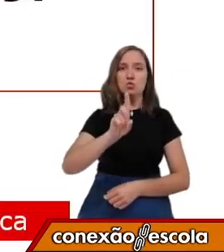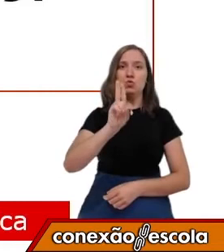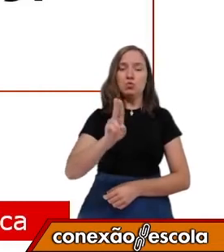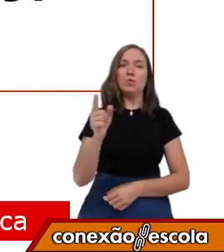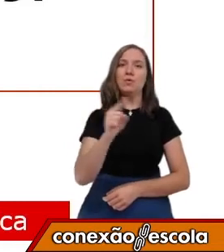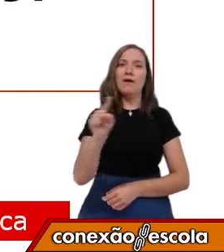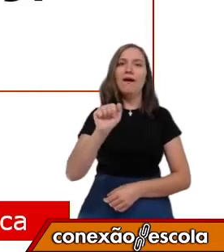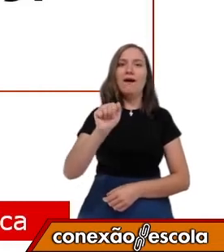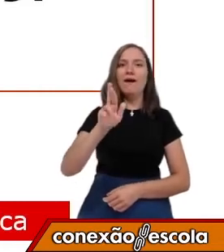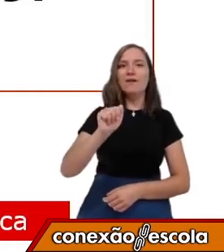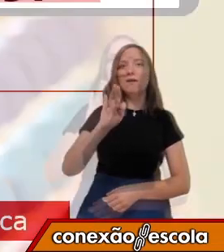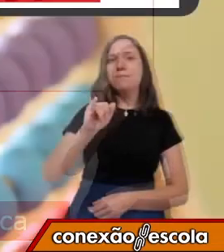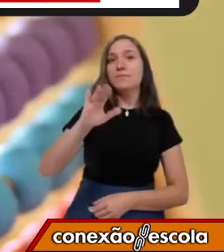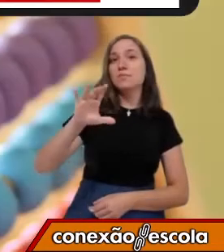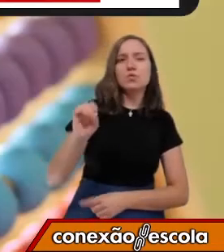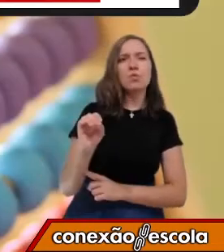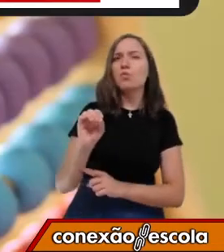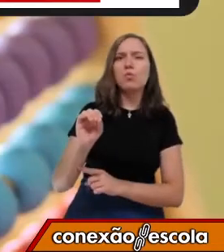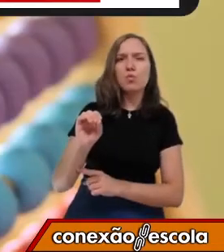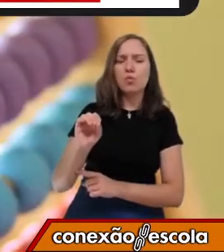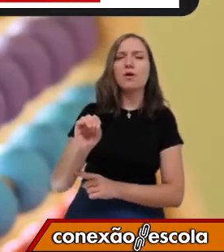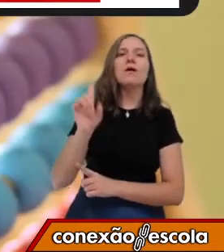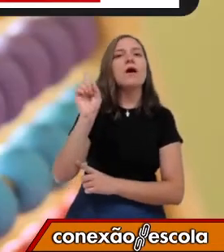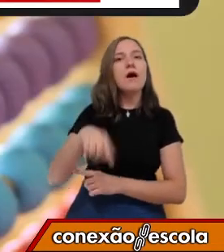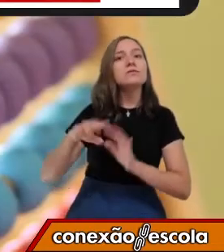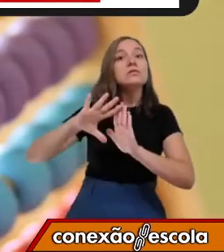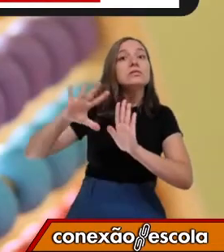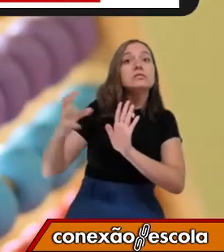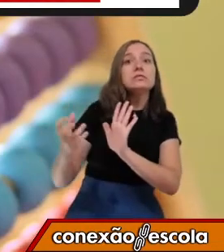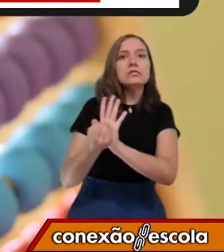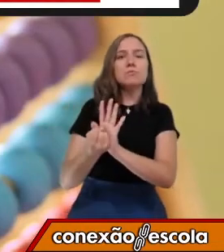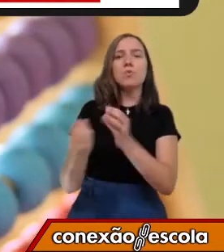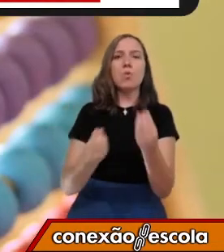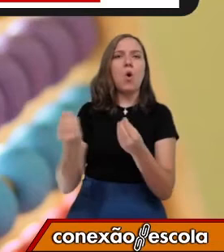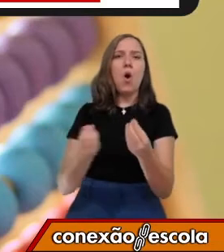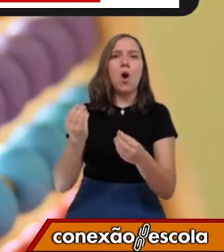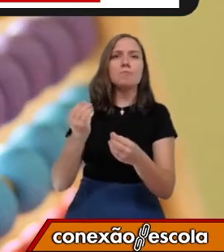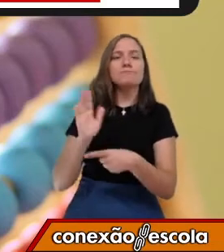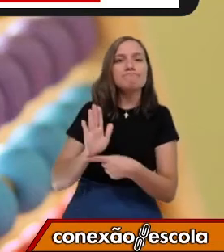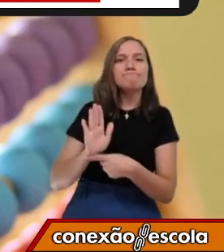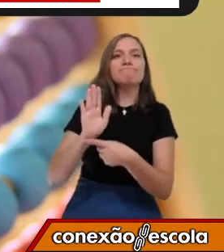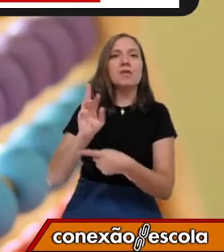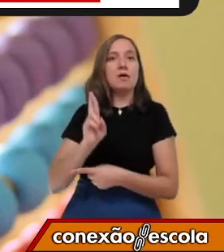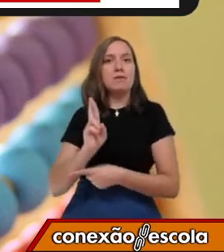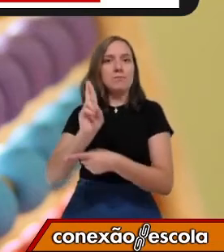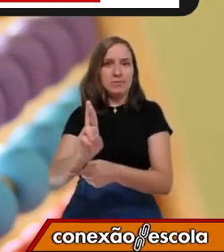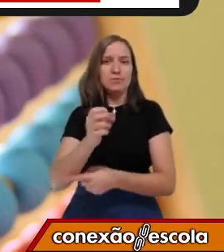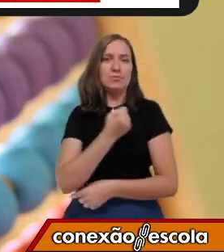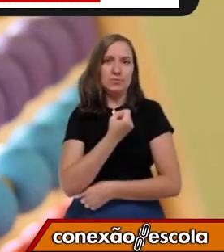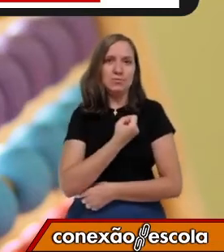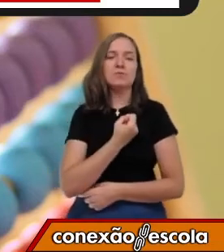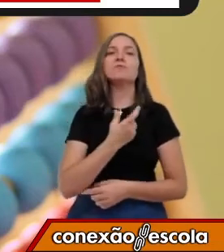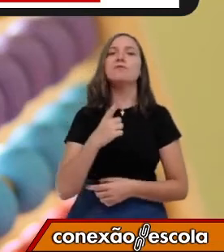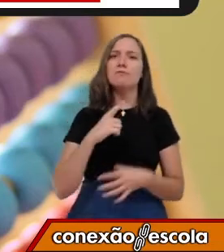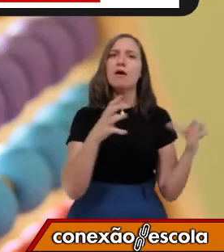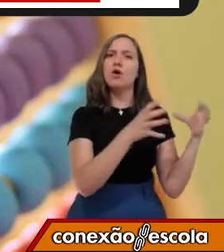sociedades organizaram uma representação simbólica para os números. Os povos egípcios criaram o seu próprio modo de